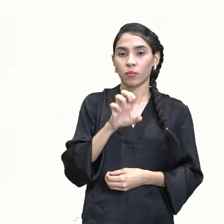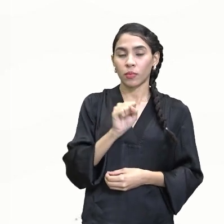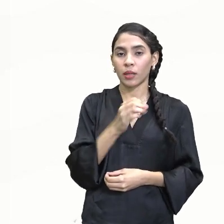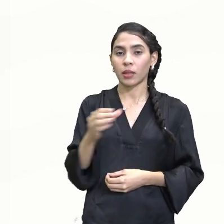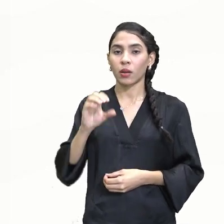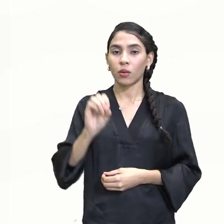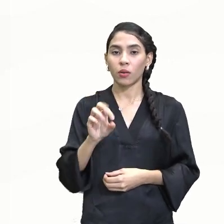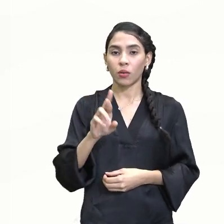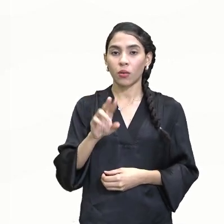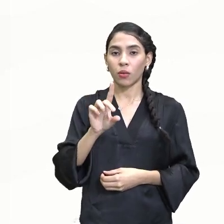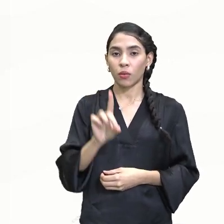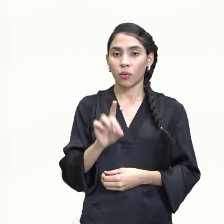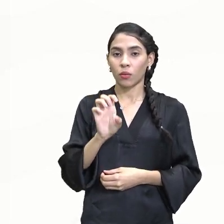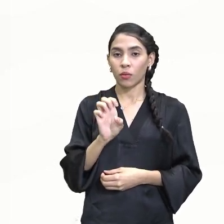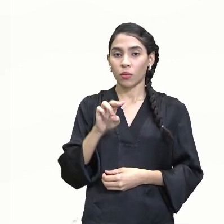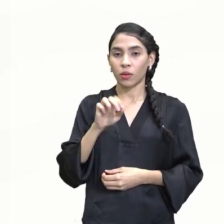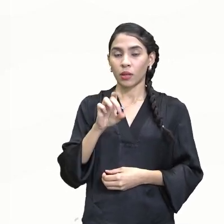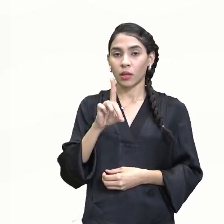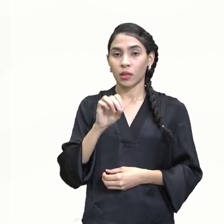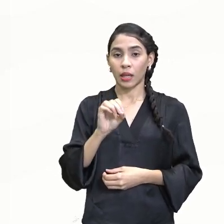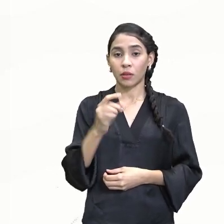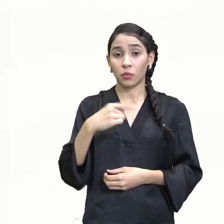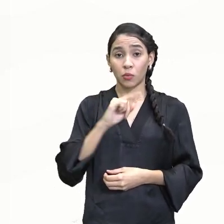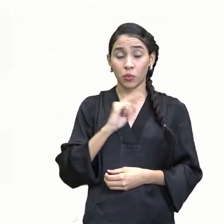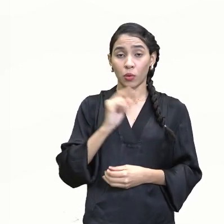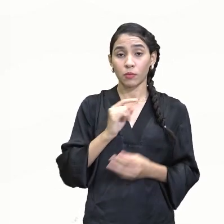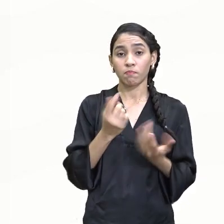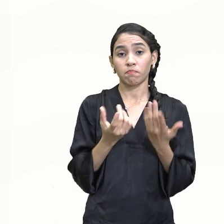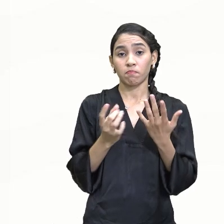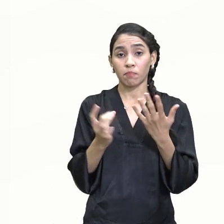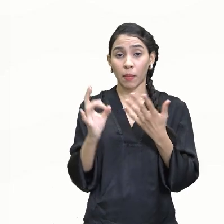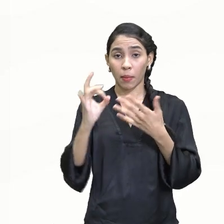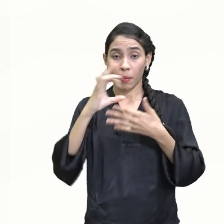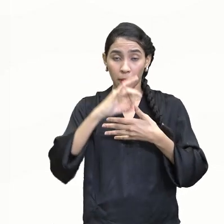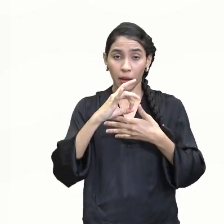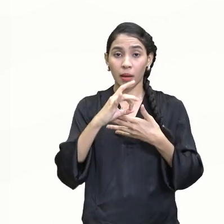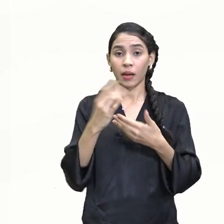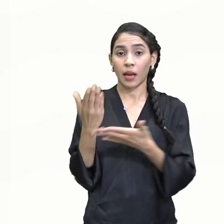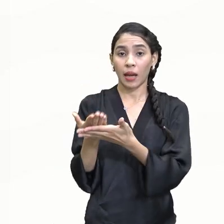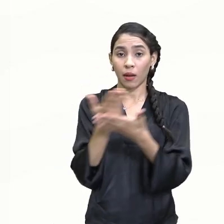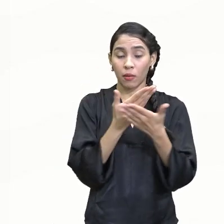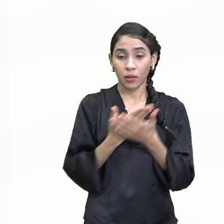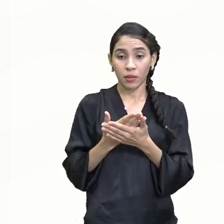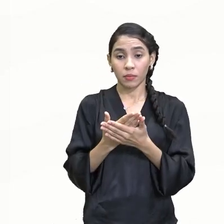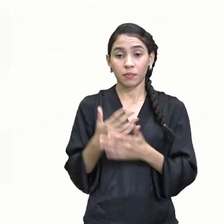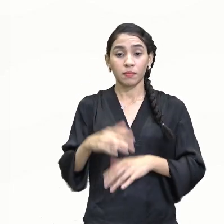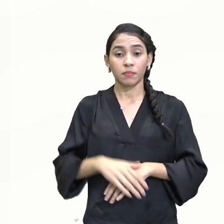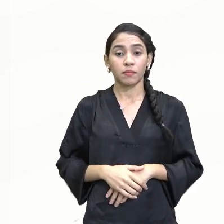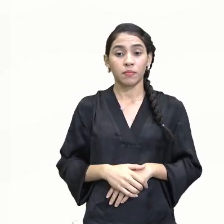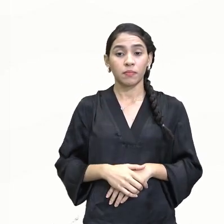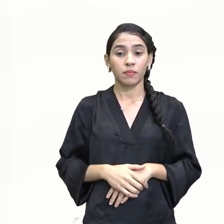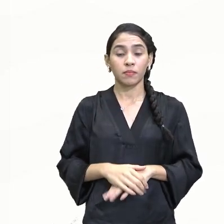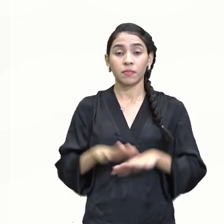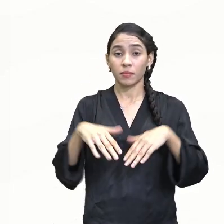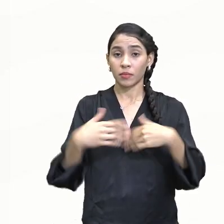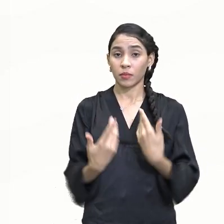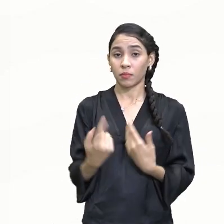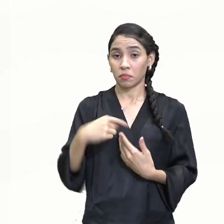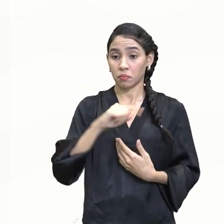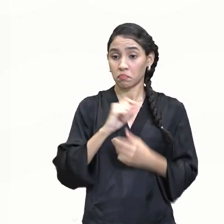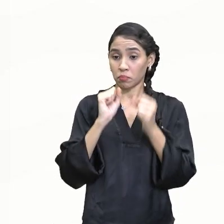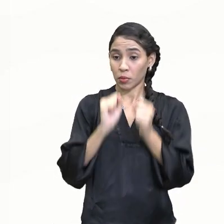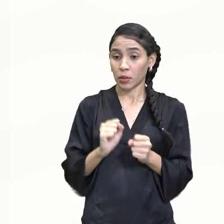Nós fizemos na aula um exemplo de cada um deles. Então, para generalizar, a gente pode